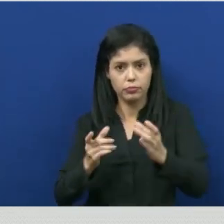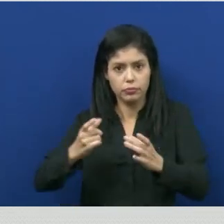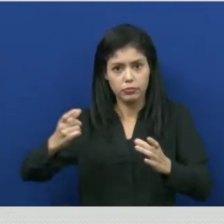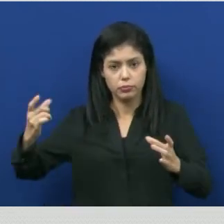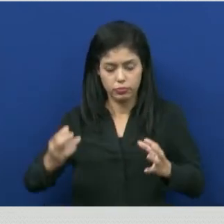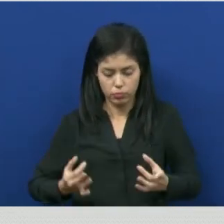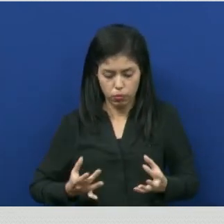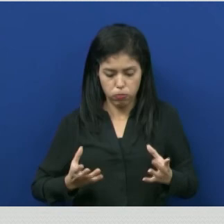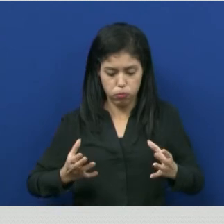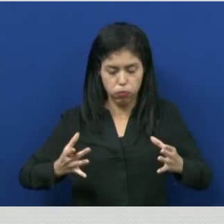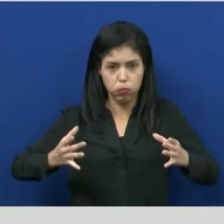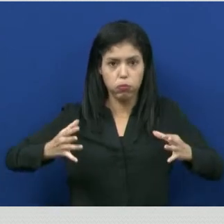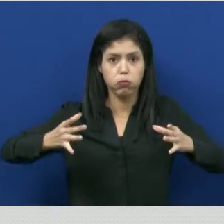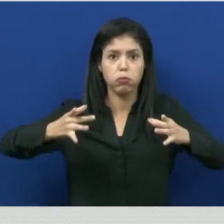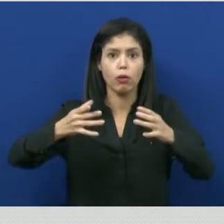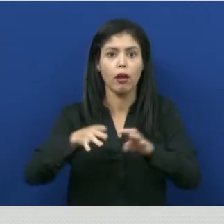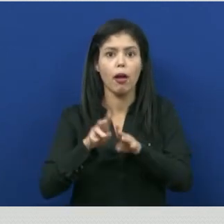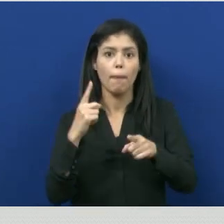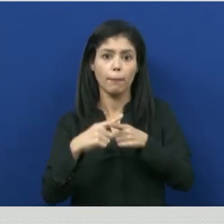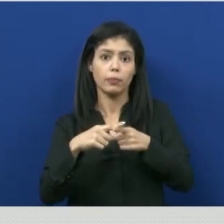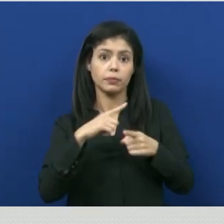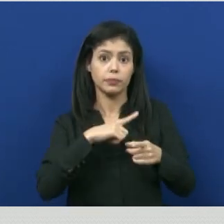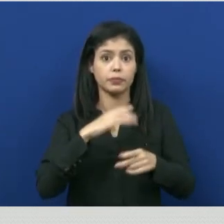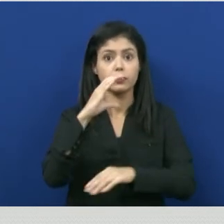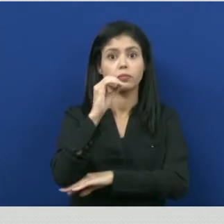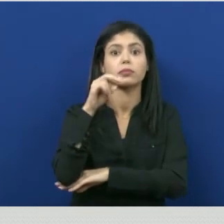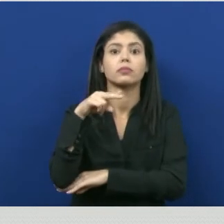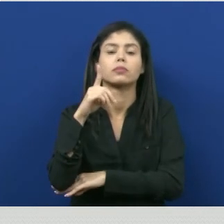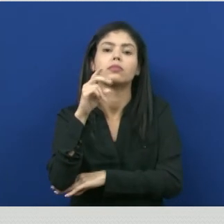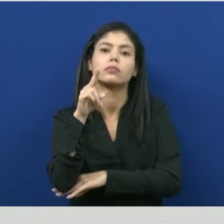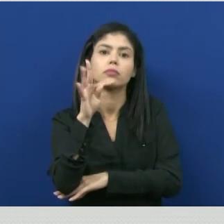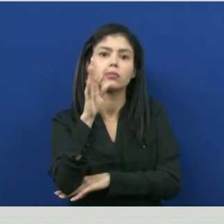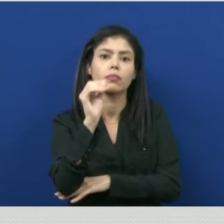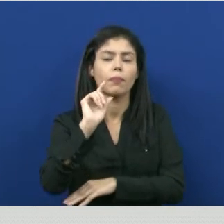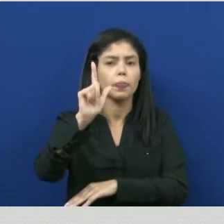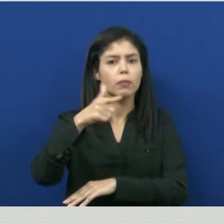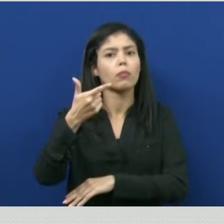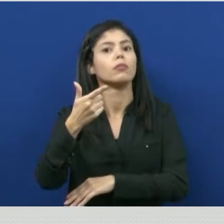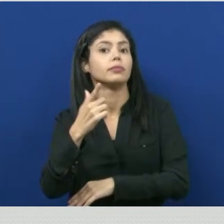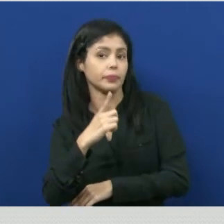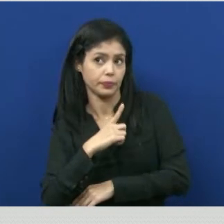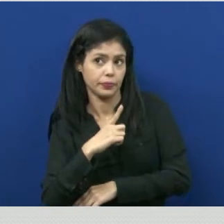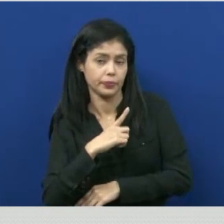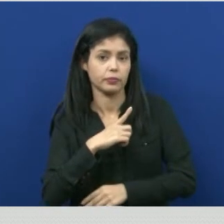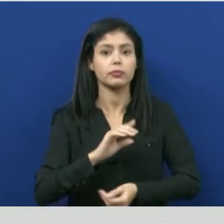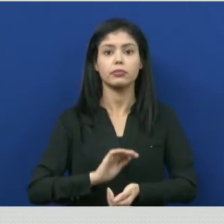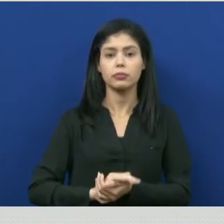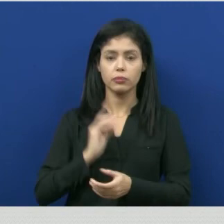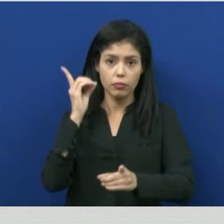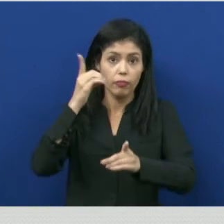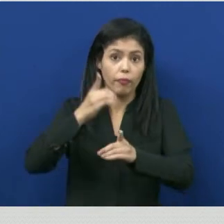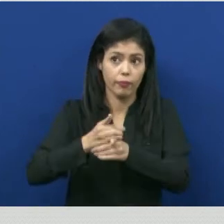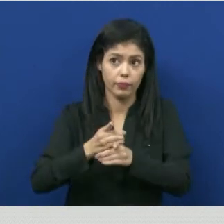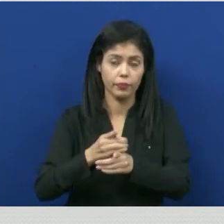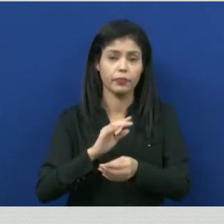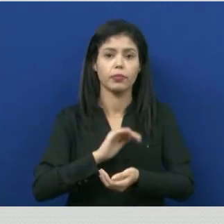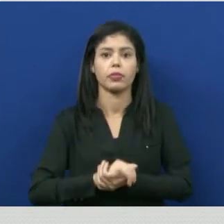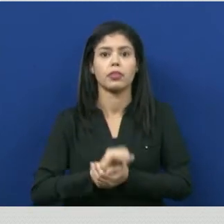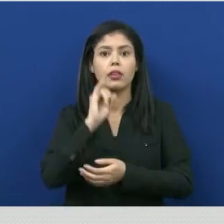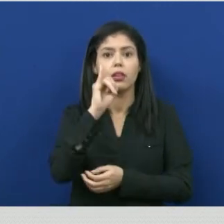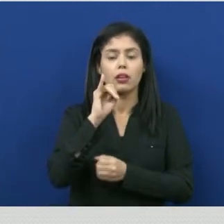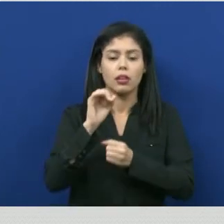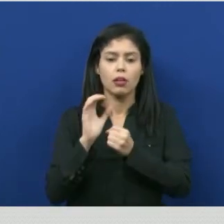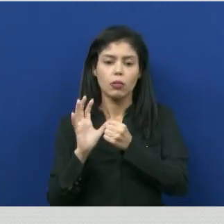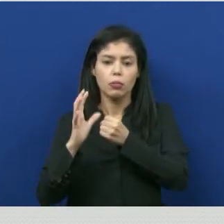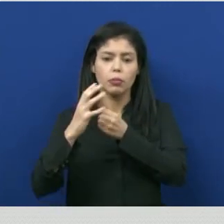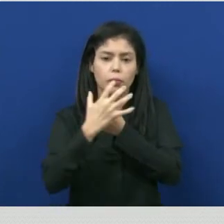panela ser feita de um material condutor. O outro tipo de material que se encontra na natureza são os isolantes